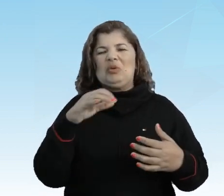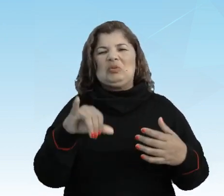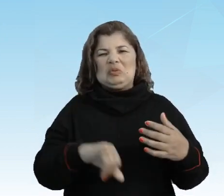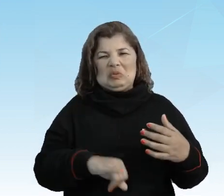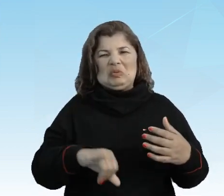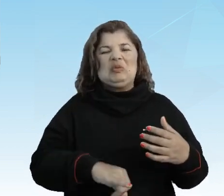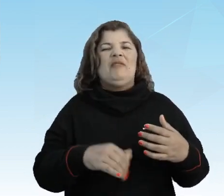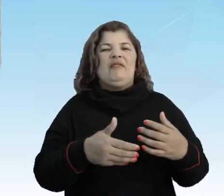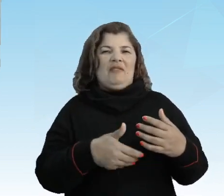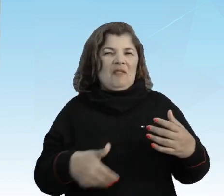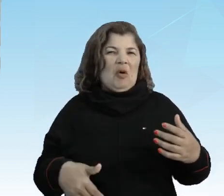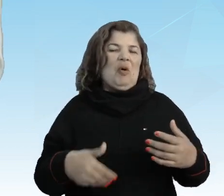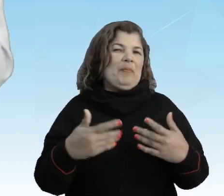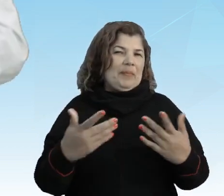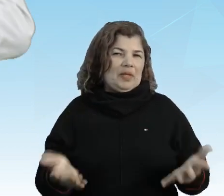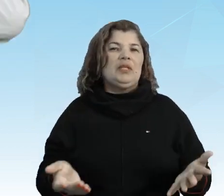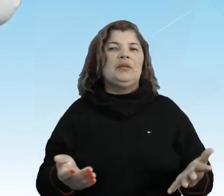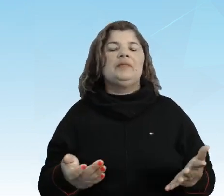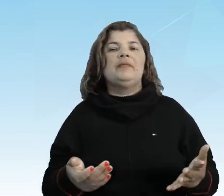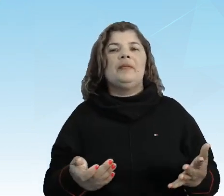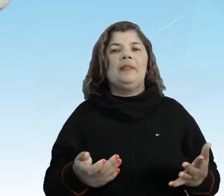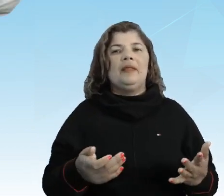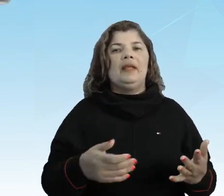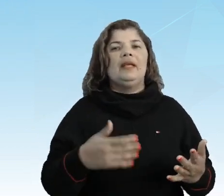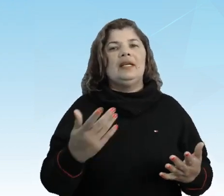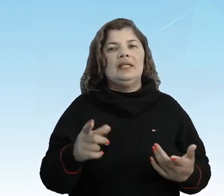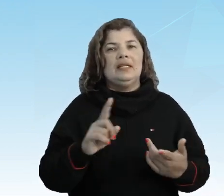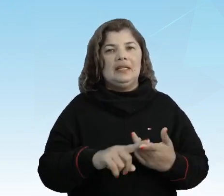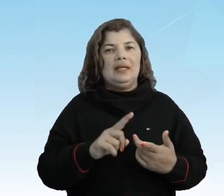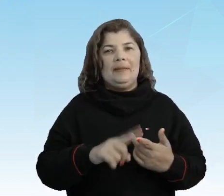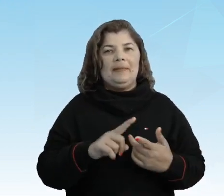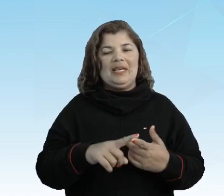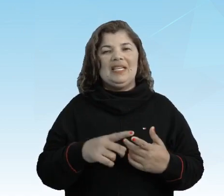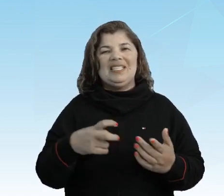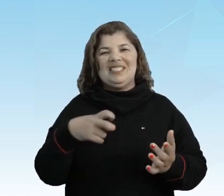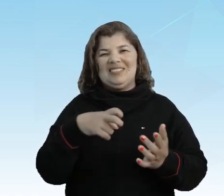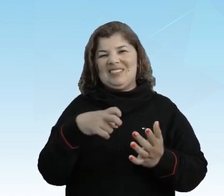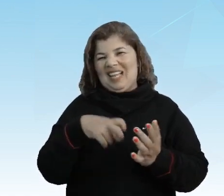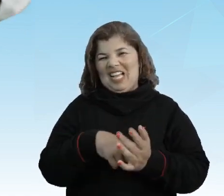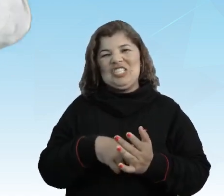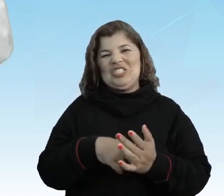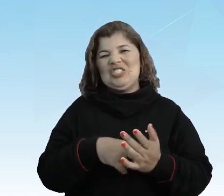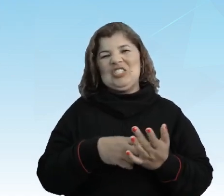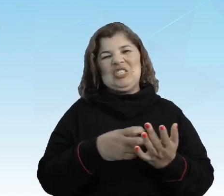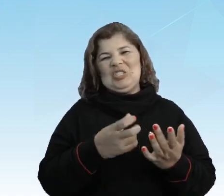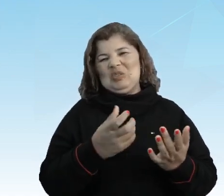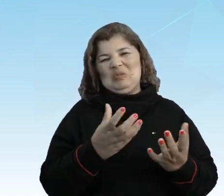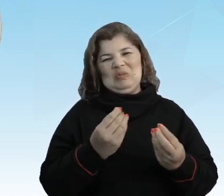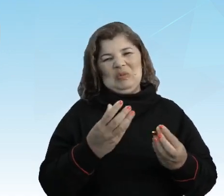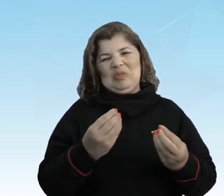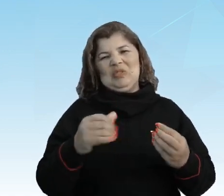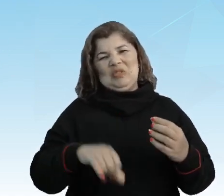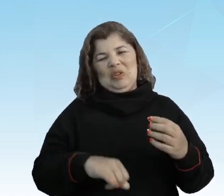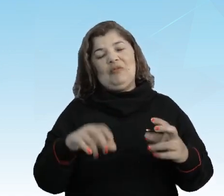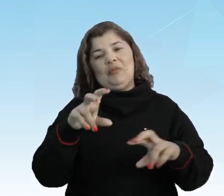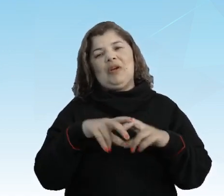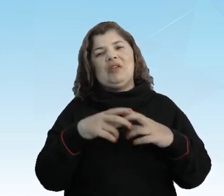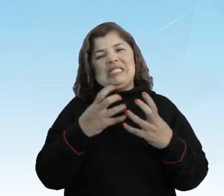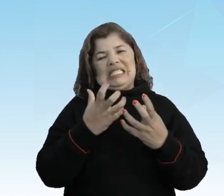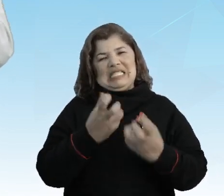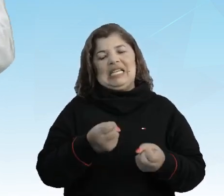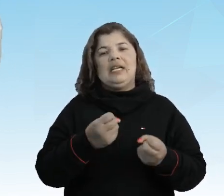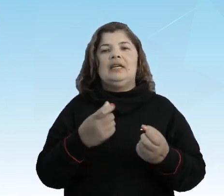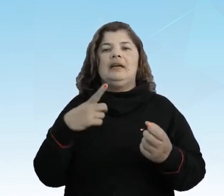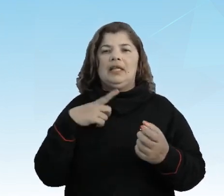gente já observou isso anteriormente, e ainda mais castigado por uma seca que castigava, nesse momento, Pernambuco, foi com quem deu o